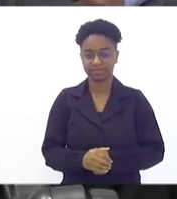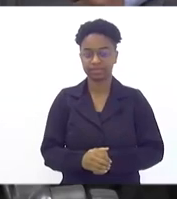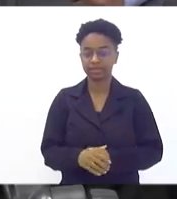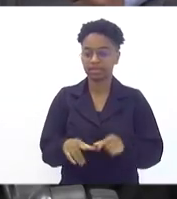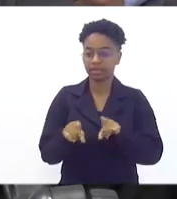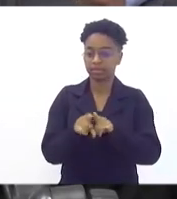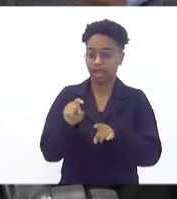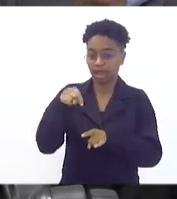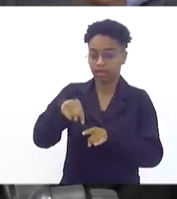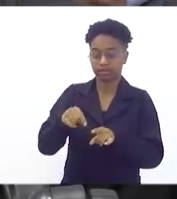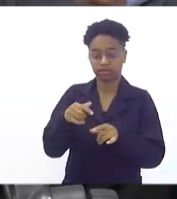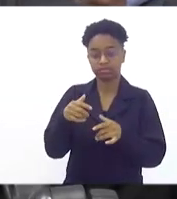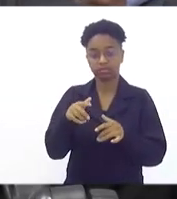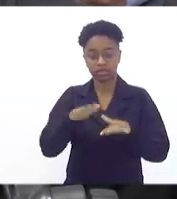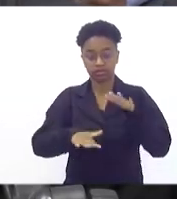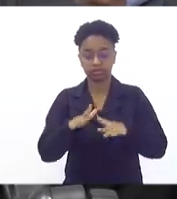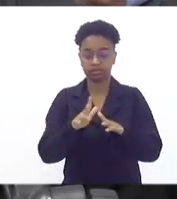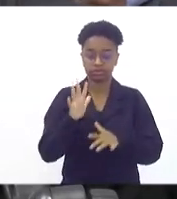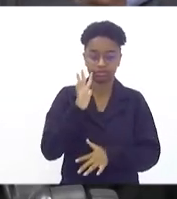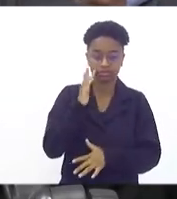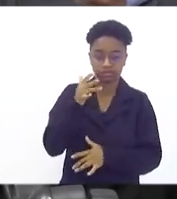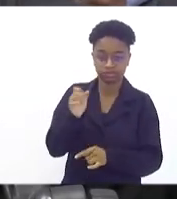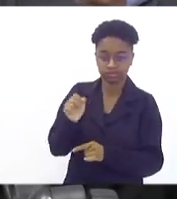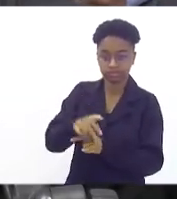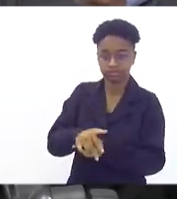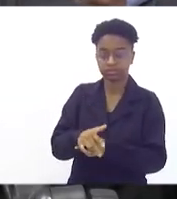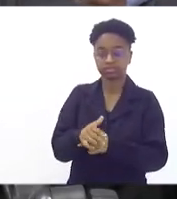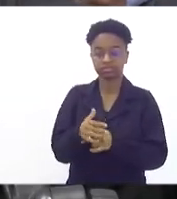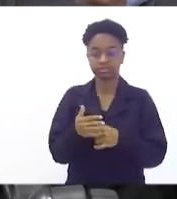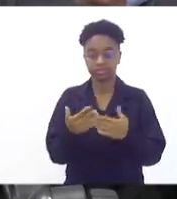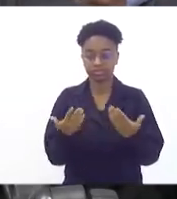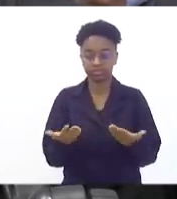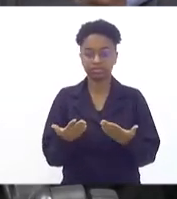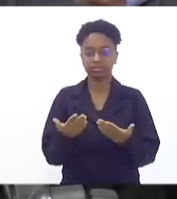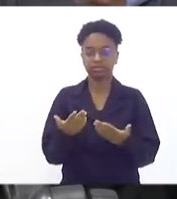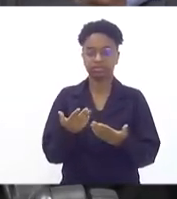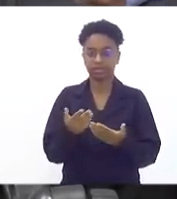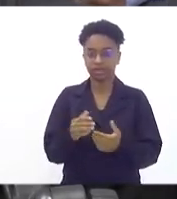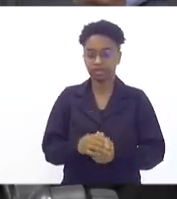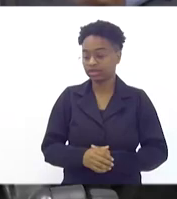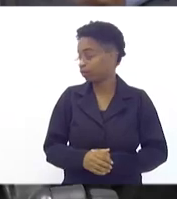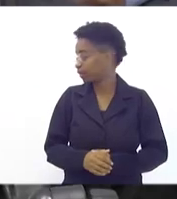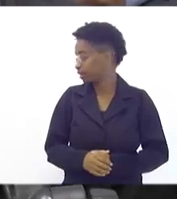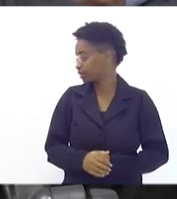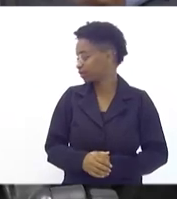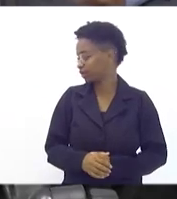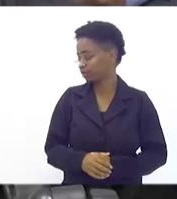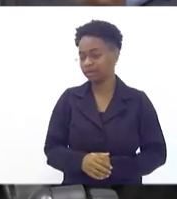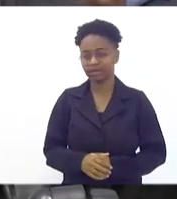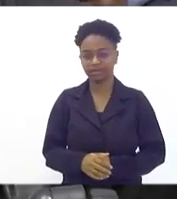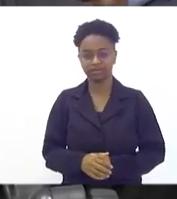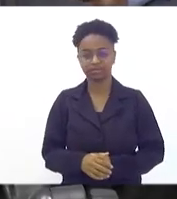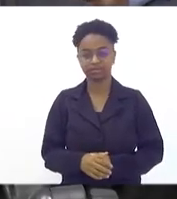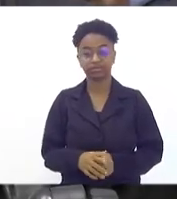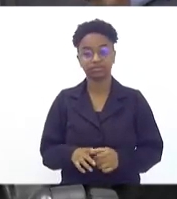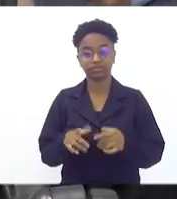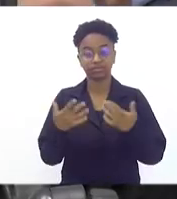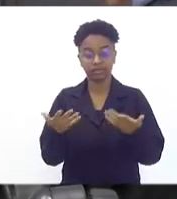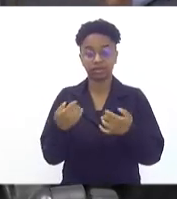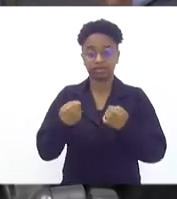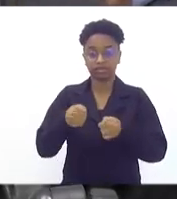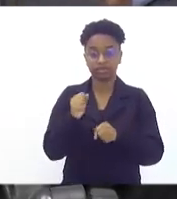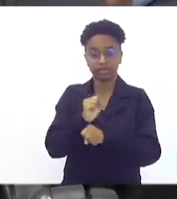da câmara Faço sim dentro dessa lógica mas por obra ela tem que guardar cima de tudo tem que guardar coerência com que